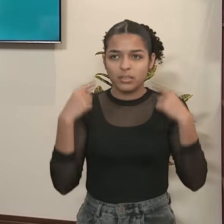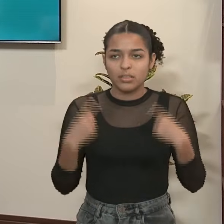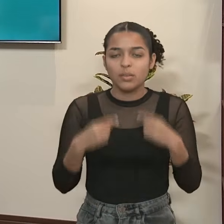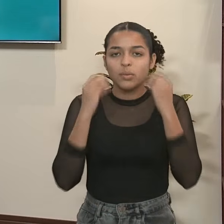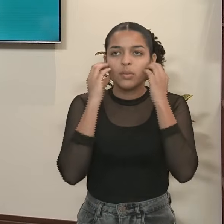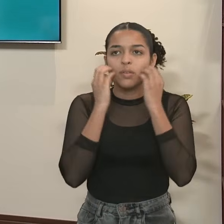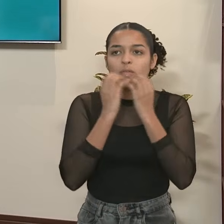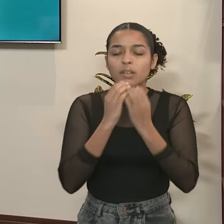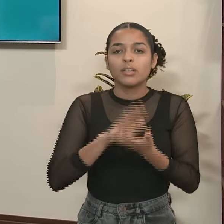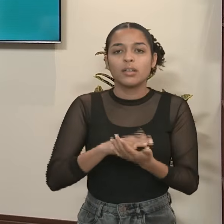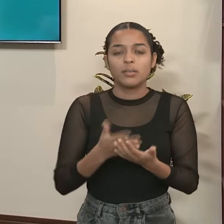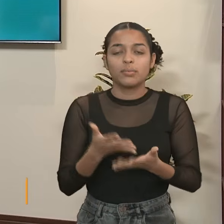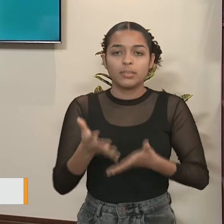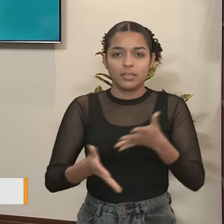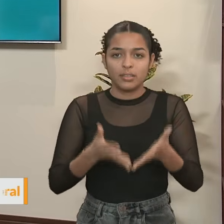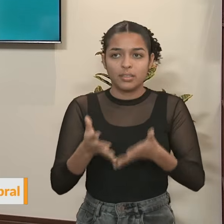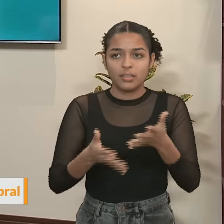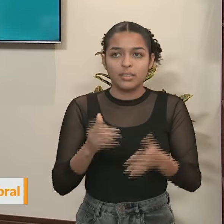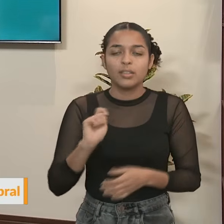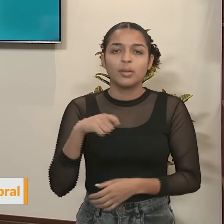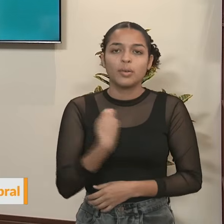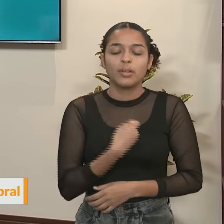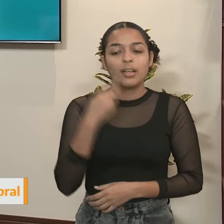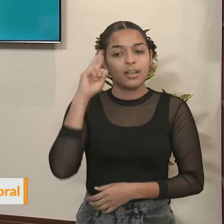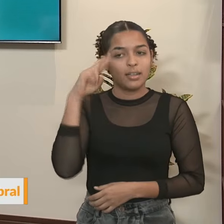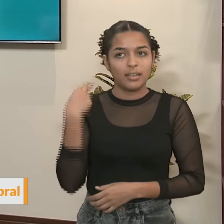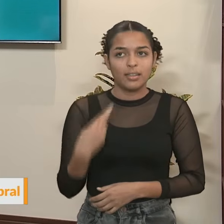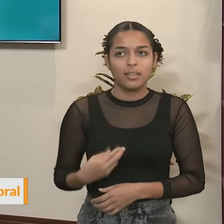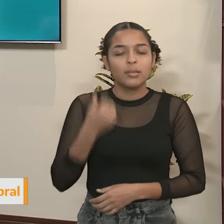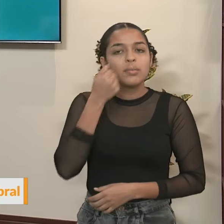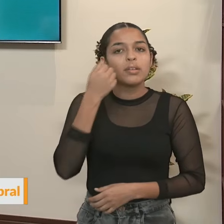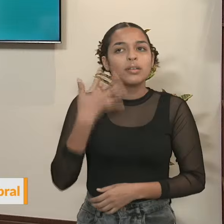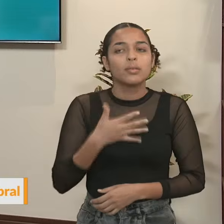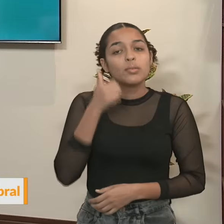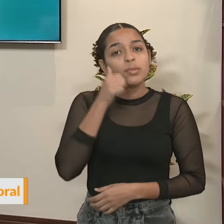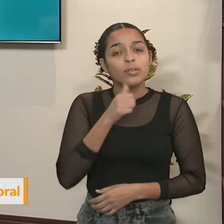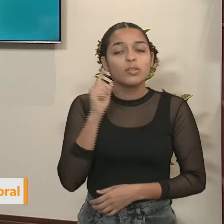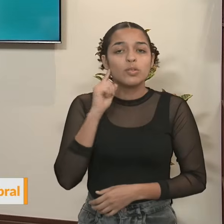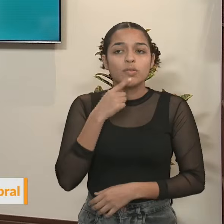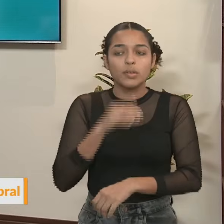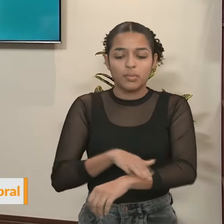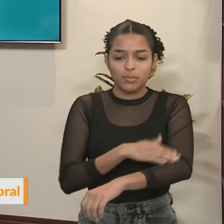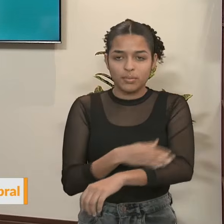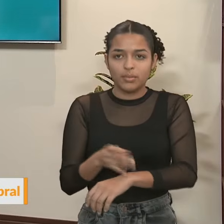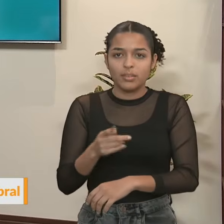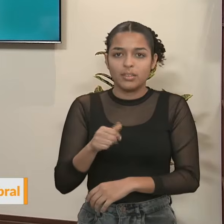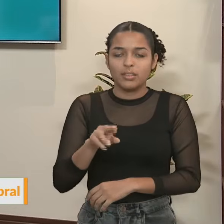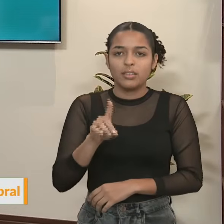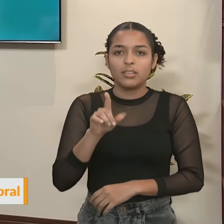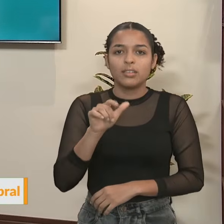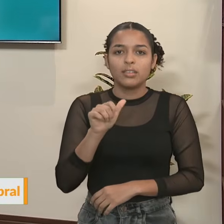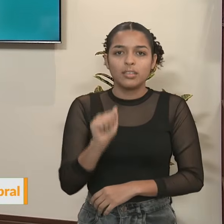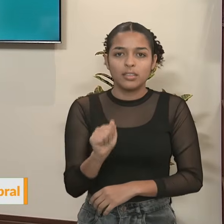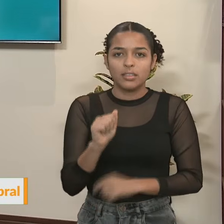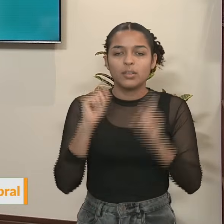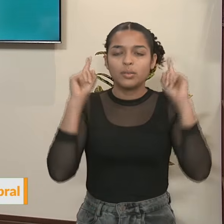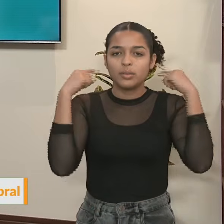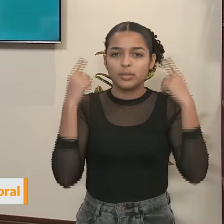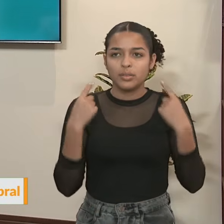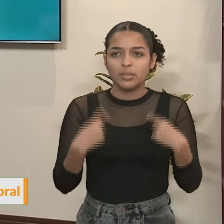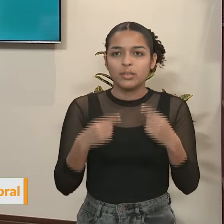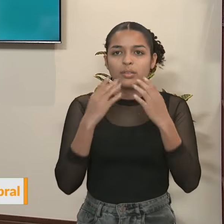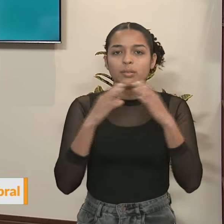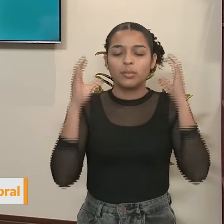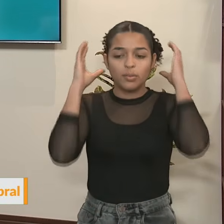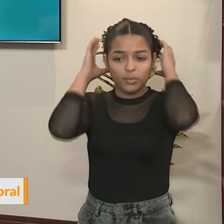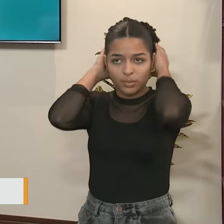nossa intérprete de Libras é a Railene Sobral, que se descreve como uma mulher surda, de pele parda, tem cabelos cacheados que estão amarrados e